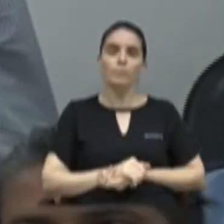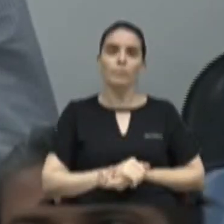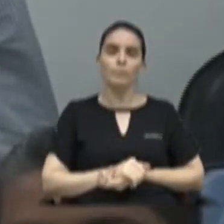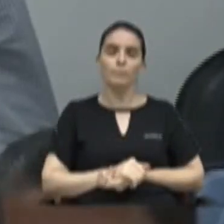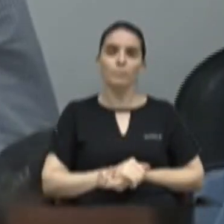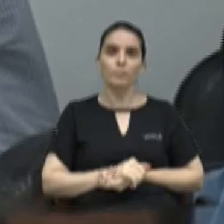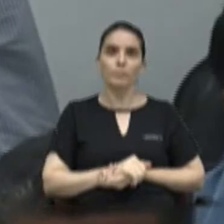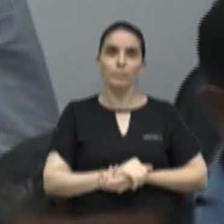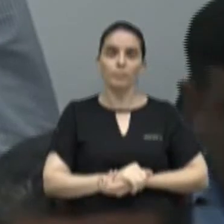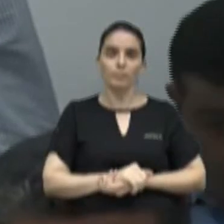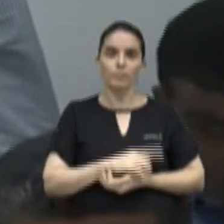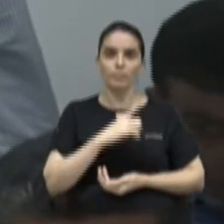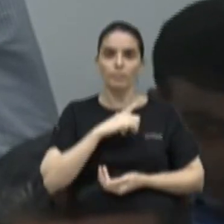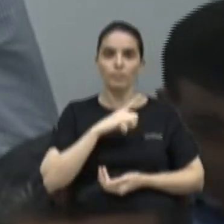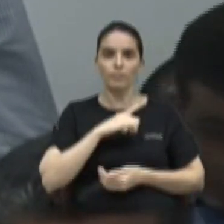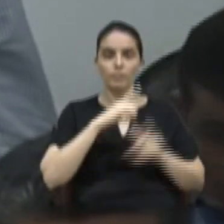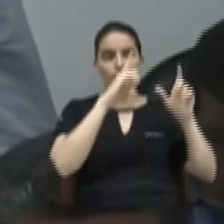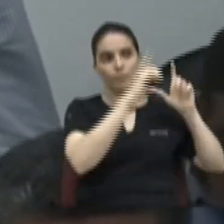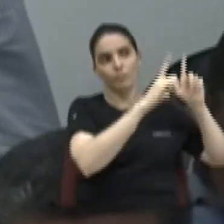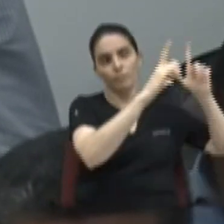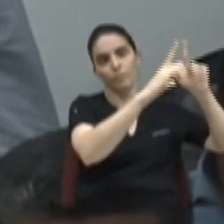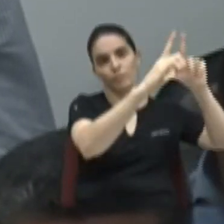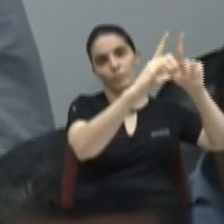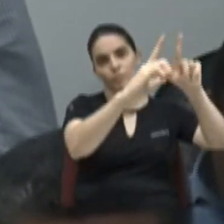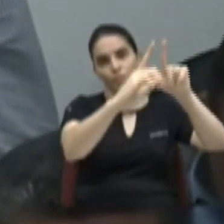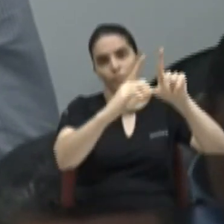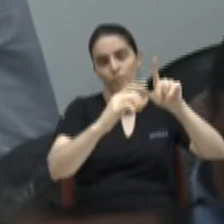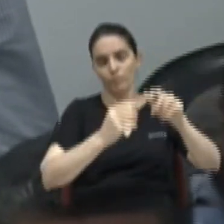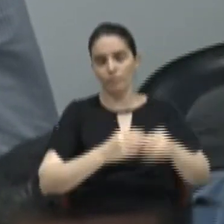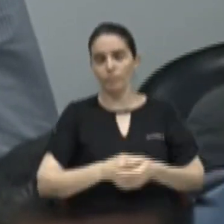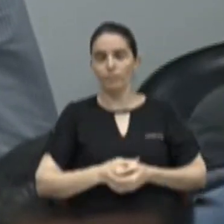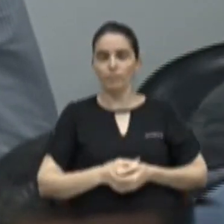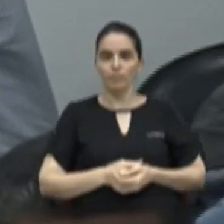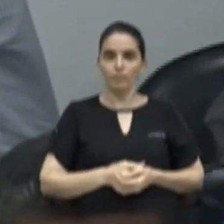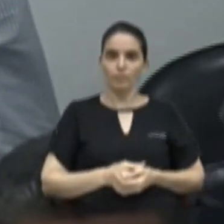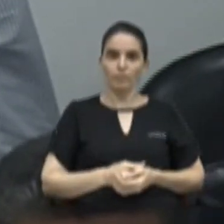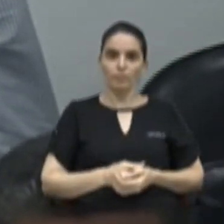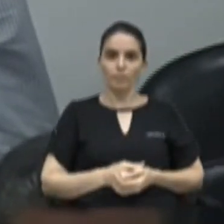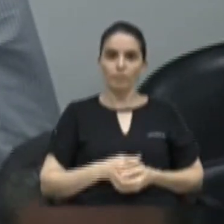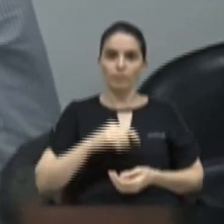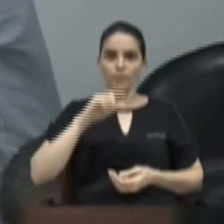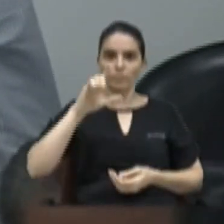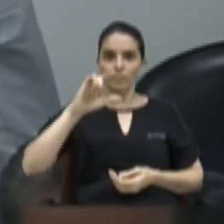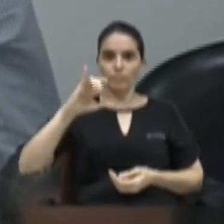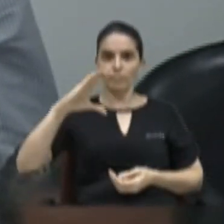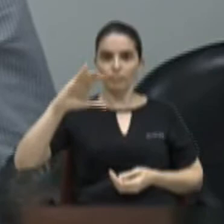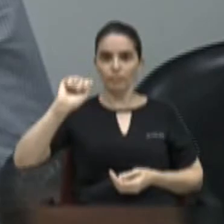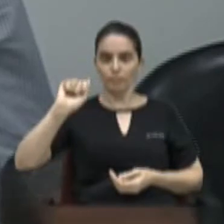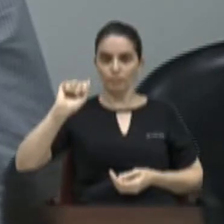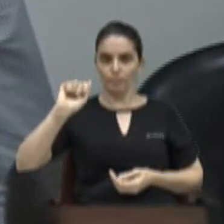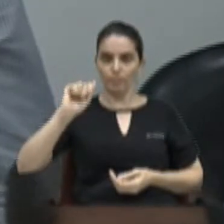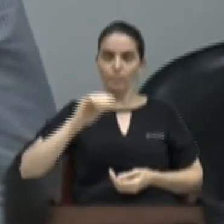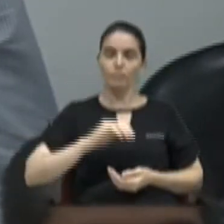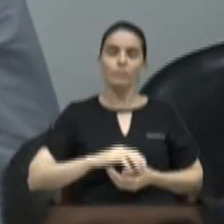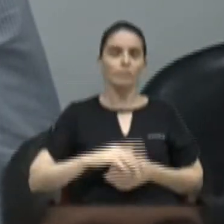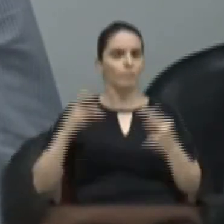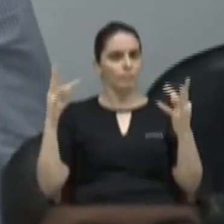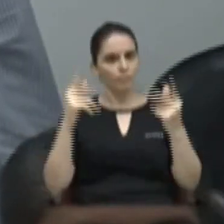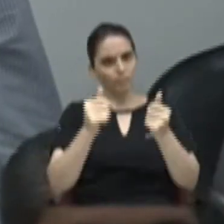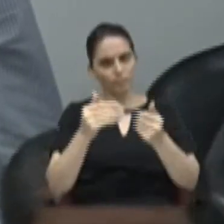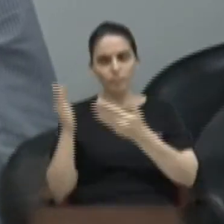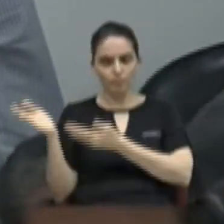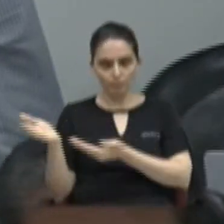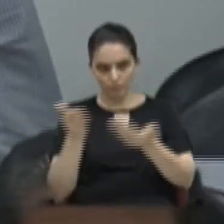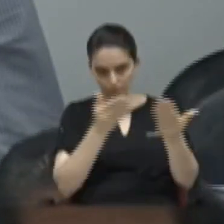19h30, haverá uma exposição da artista plástica Lícia Simonetto, e estão todos